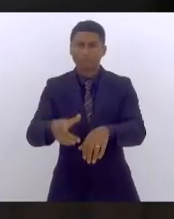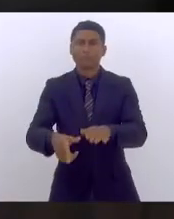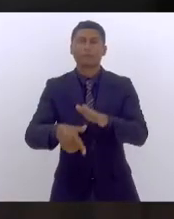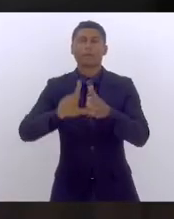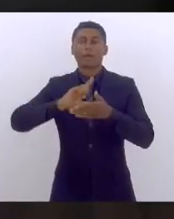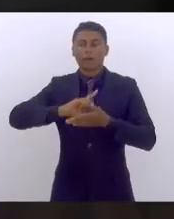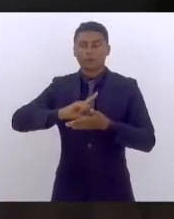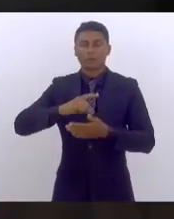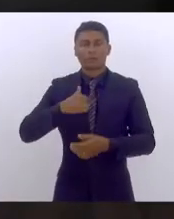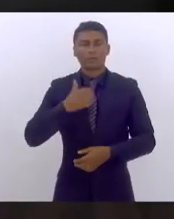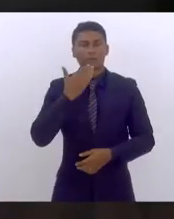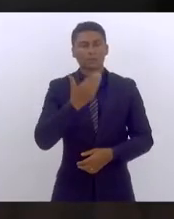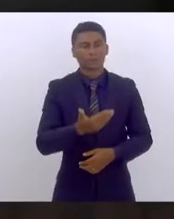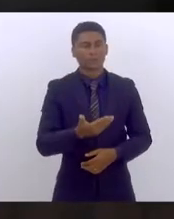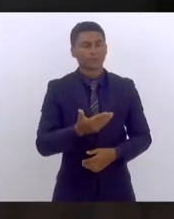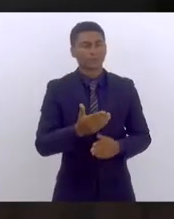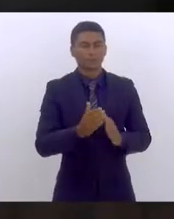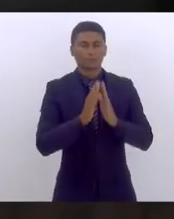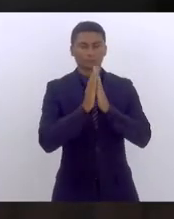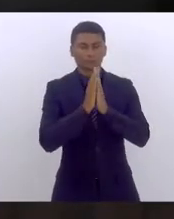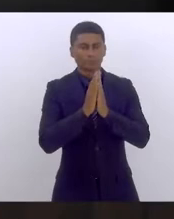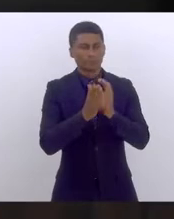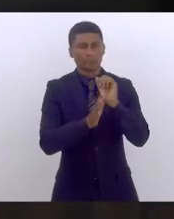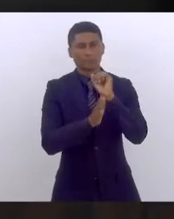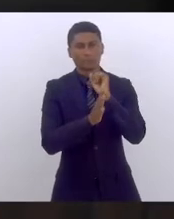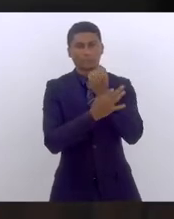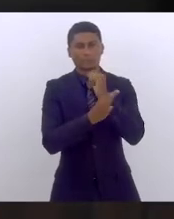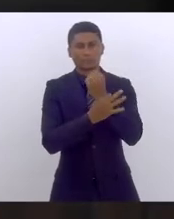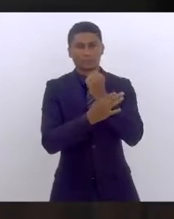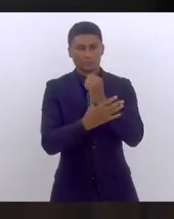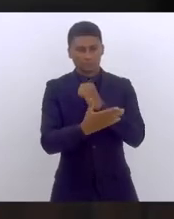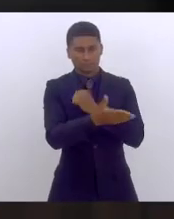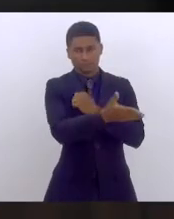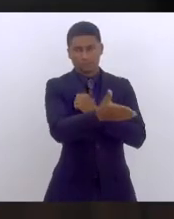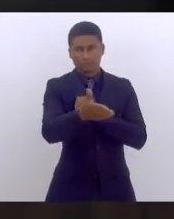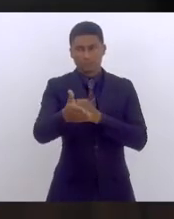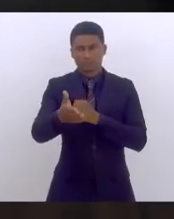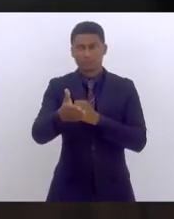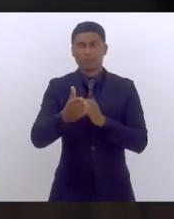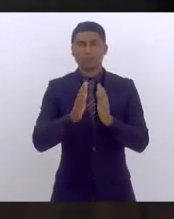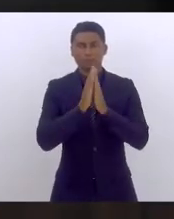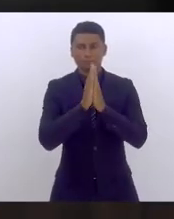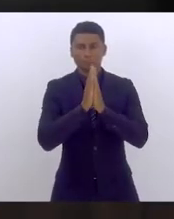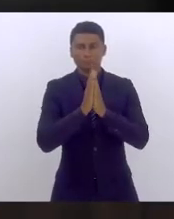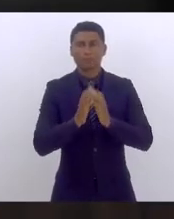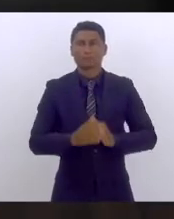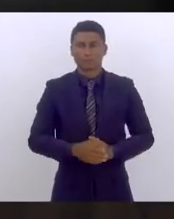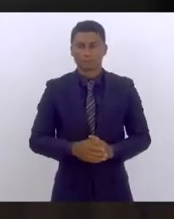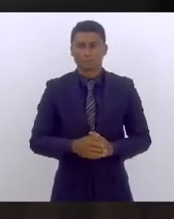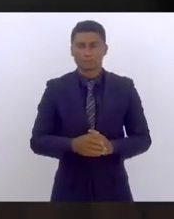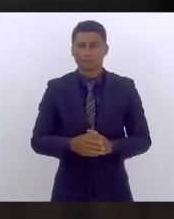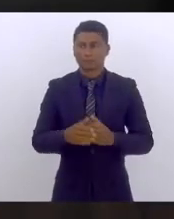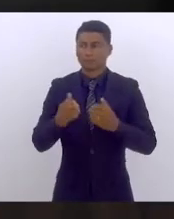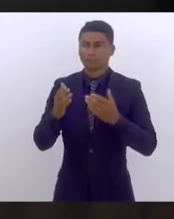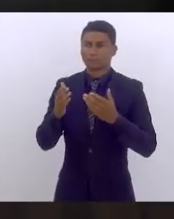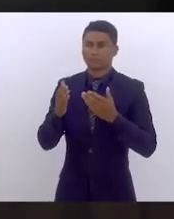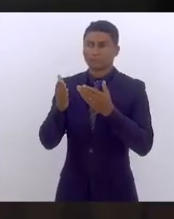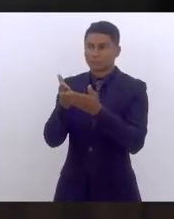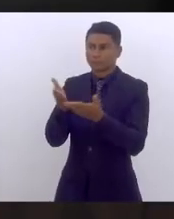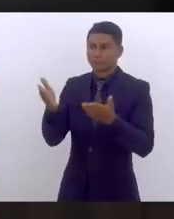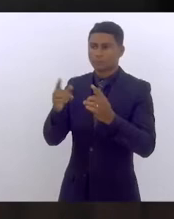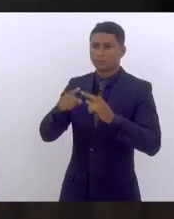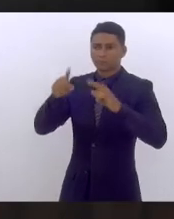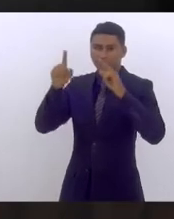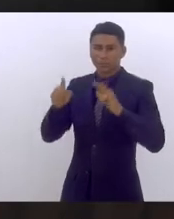a... Eu gostaria de solicitar a segurança da casa que autorizasse a entrada dos demais